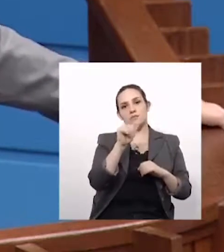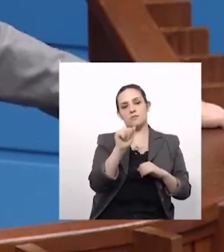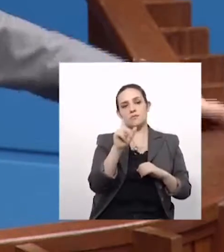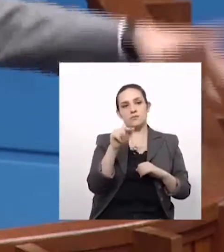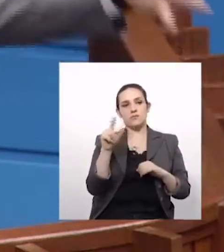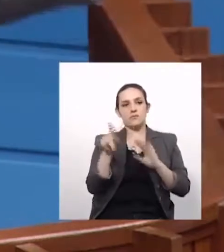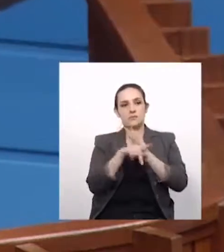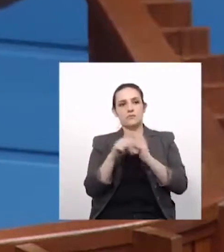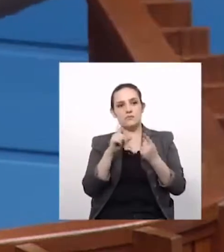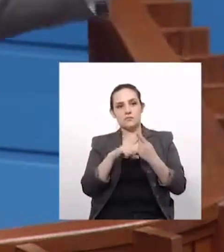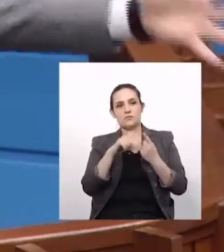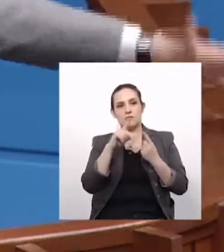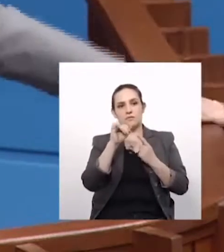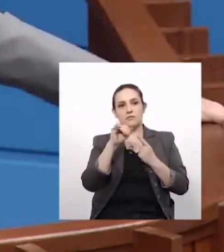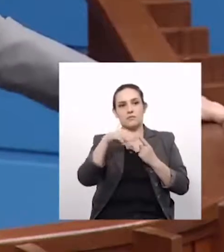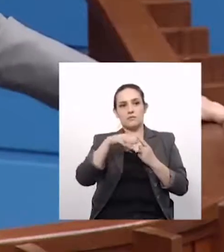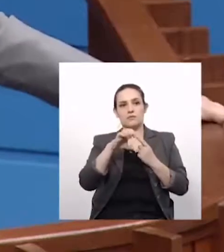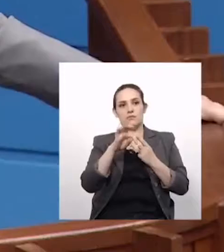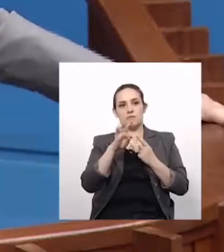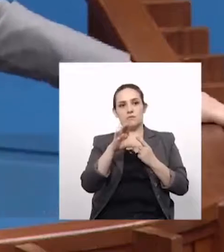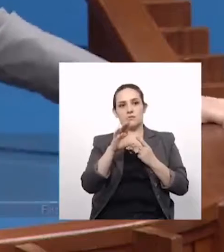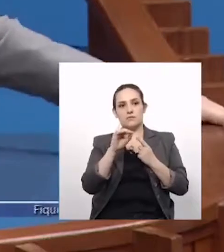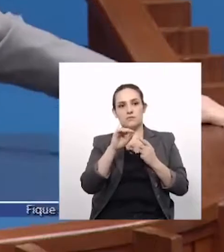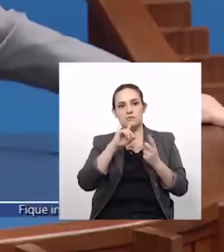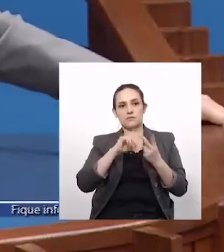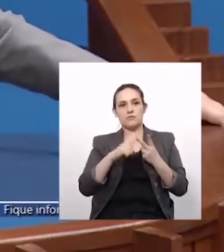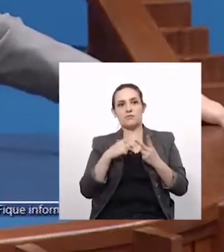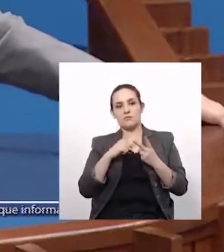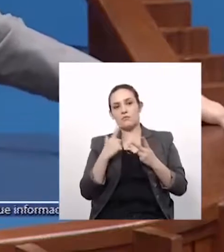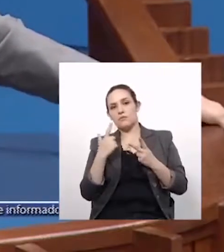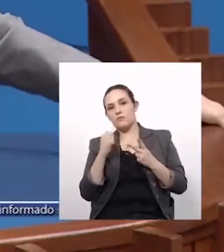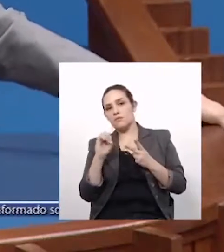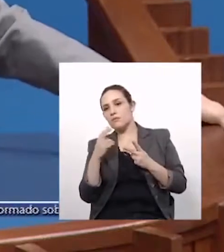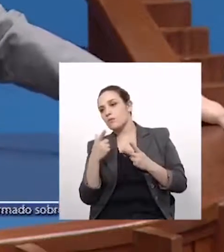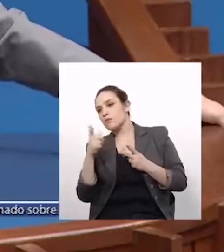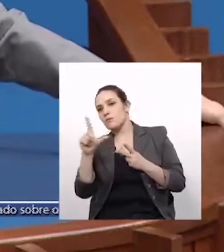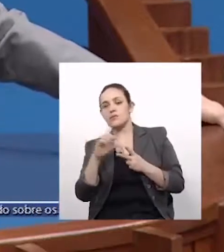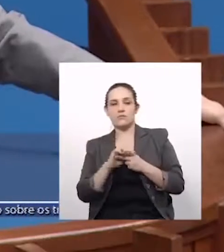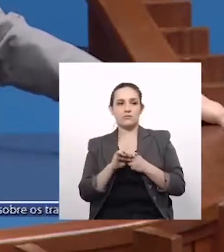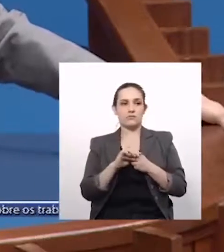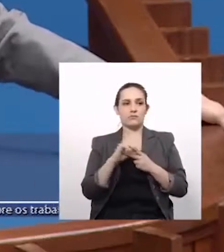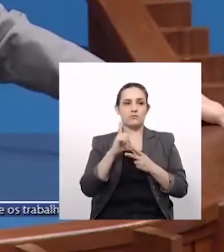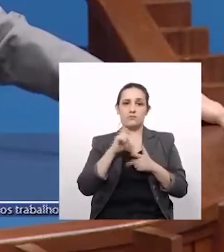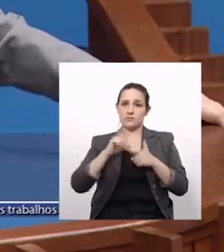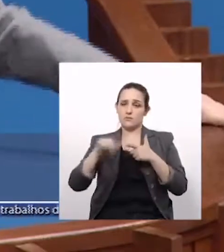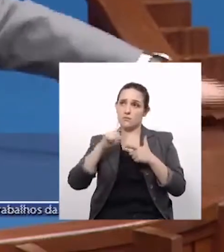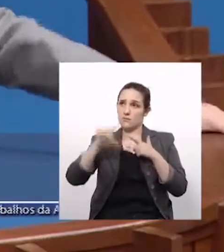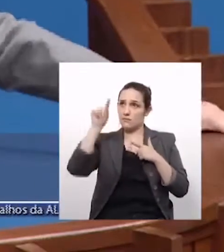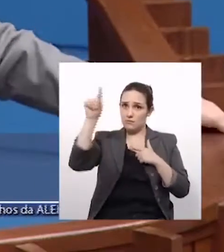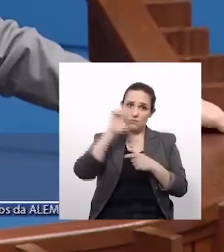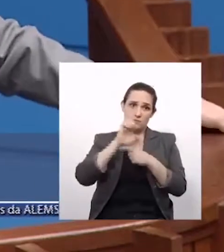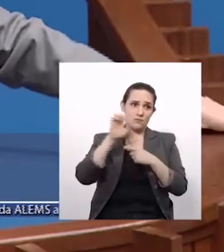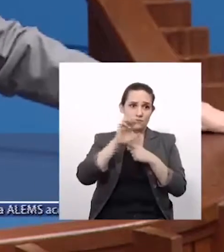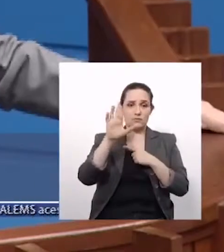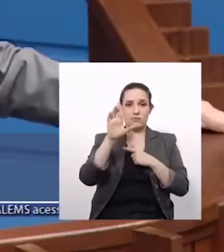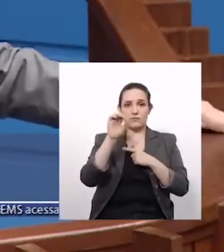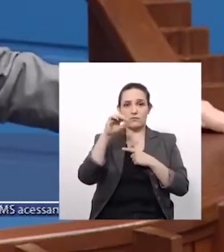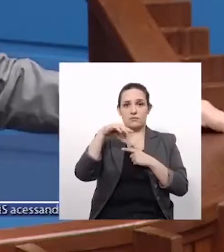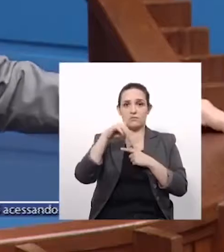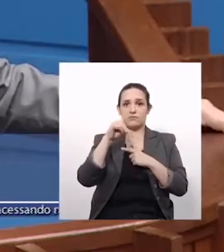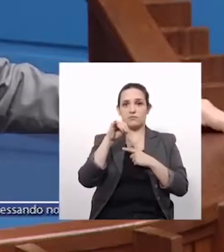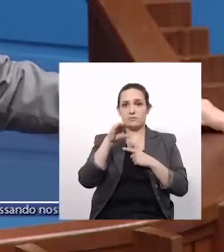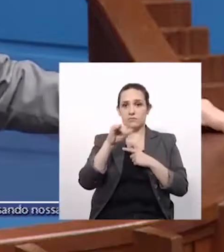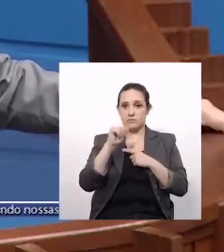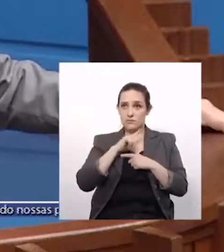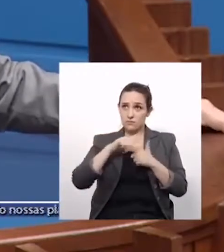para um outro instituto e aferir que o mesmo problema encontrado em Rondônia foi encontrado no Mato Grosso